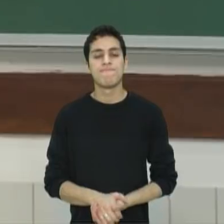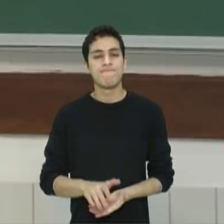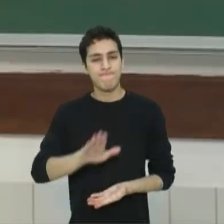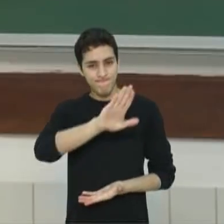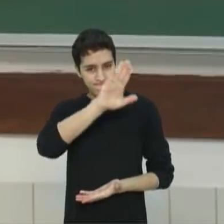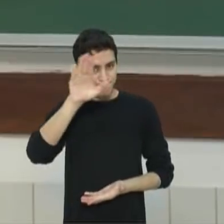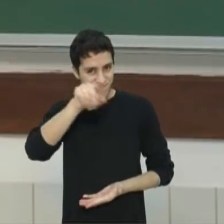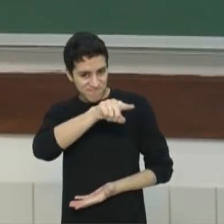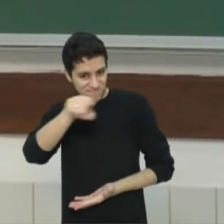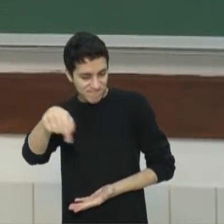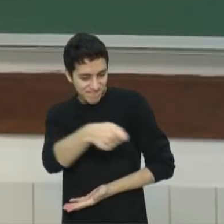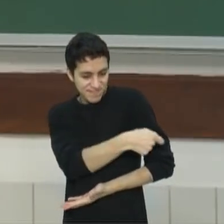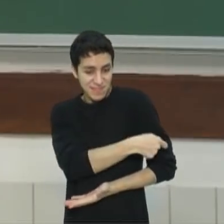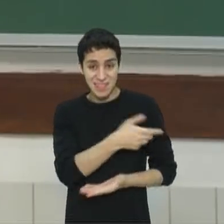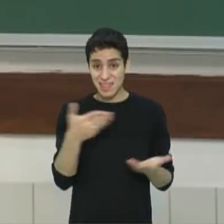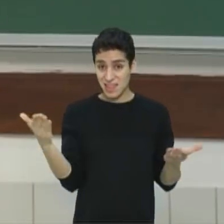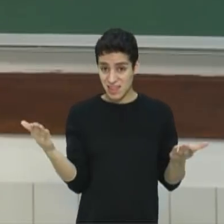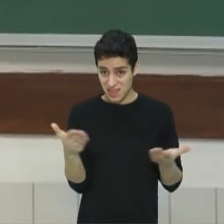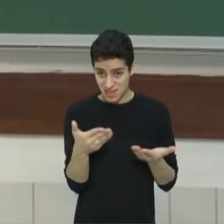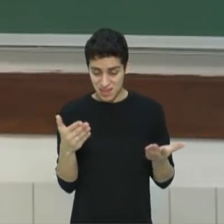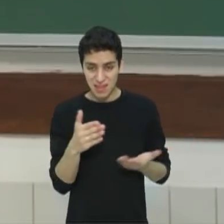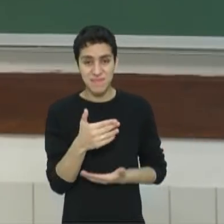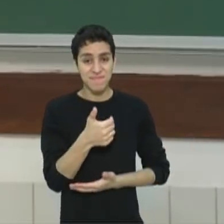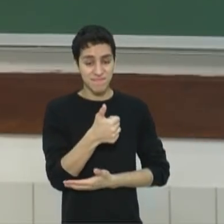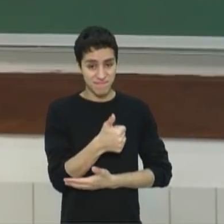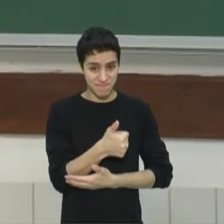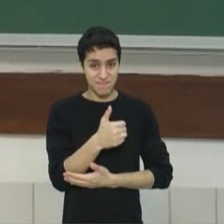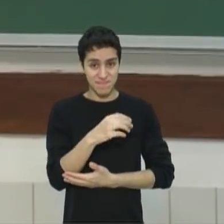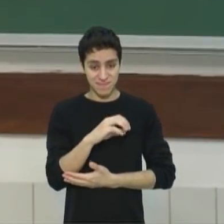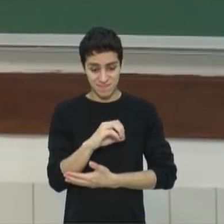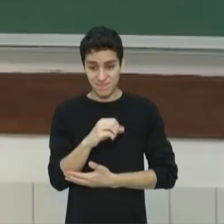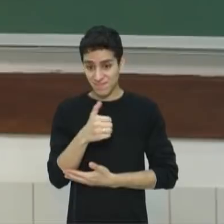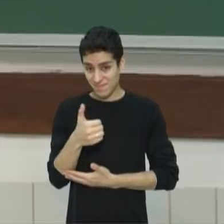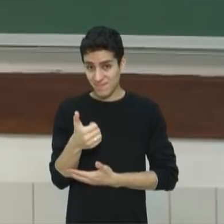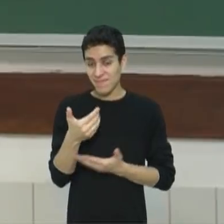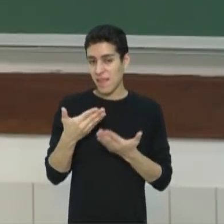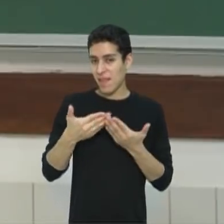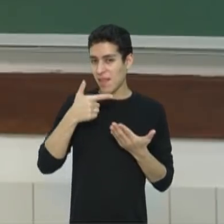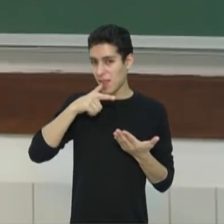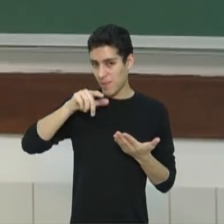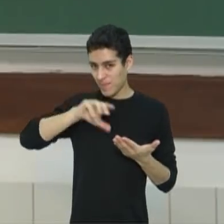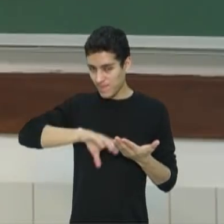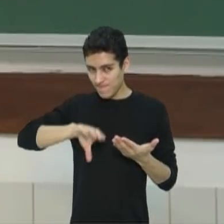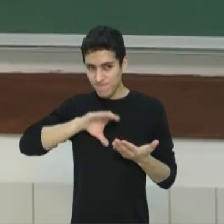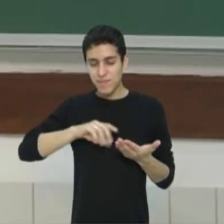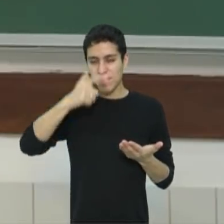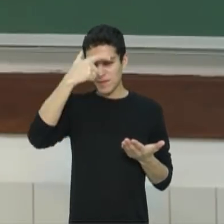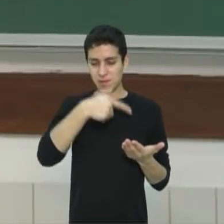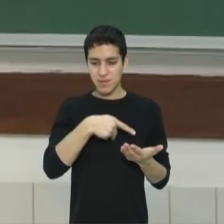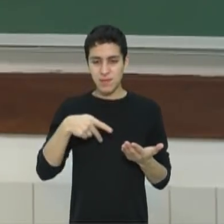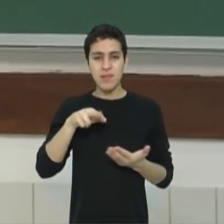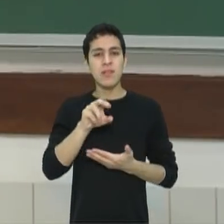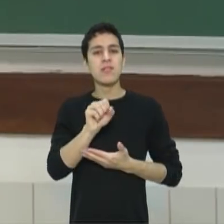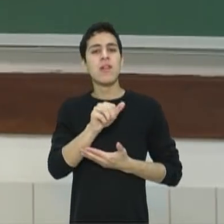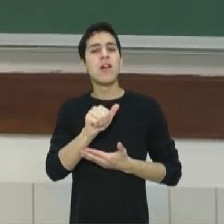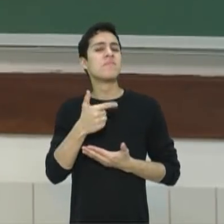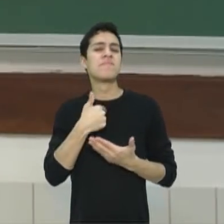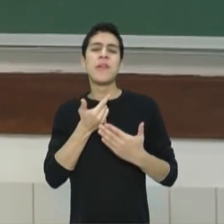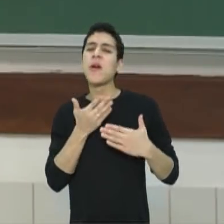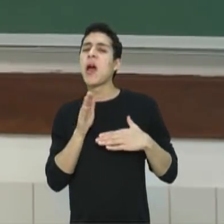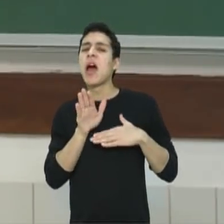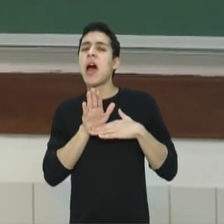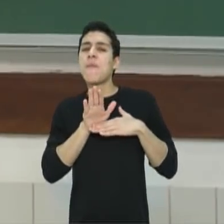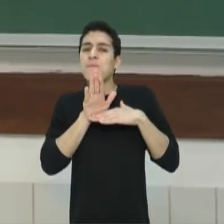Olá, alunos! Vamos para a nossa 102ª aula de língua portuguesa. Eu sou a professora Rosa Helena Bueno, estou aqui colaborando